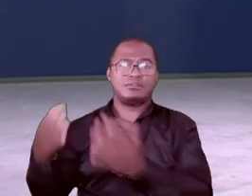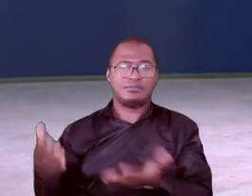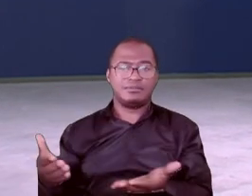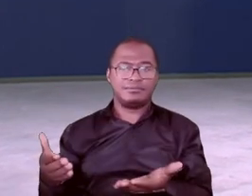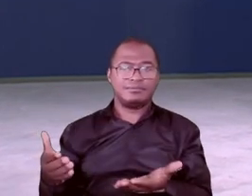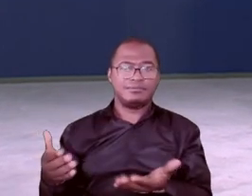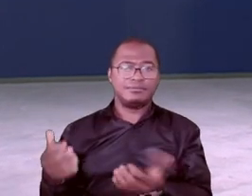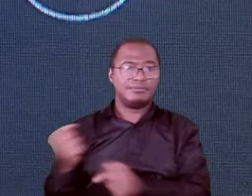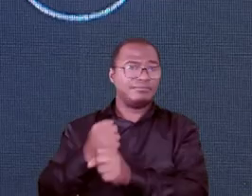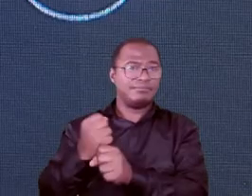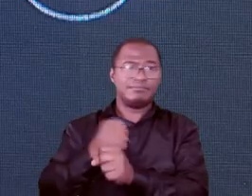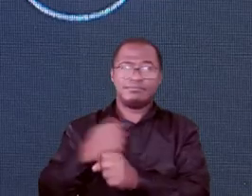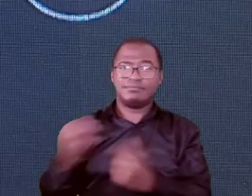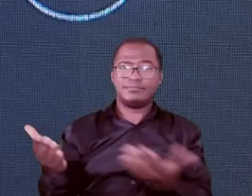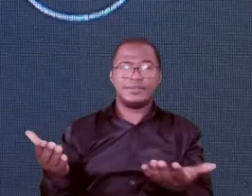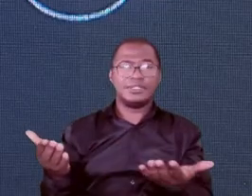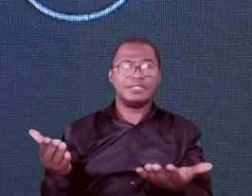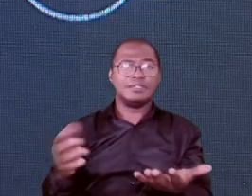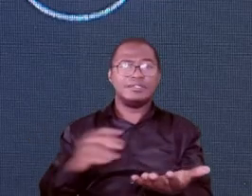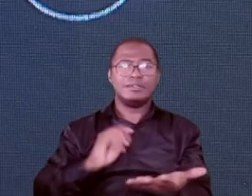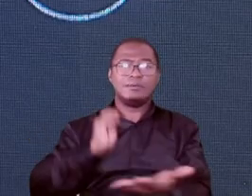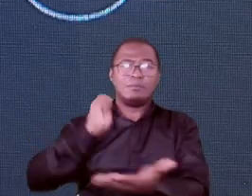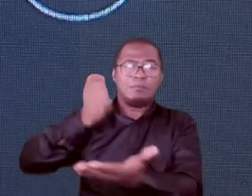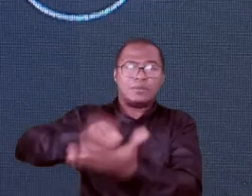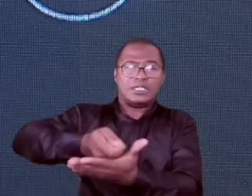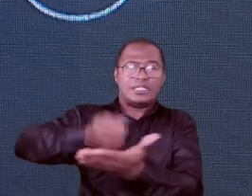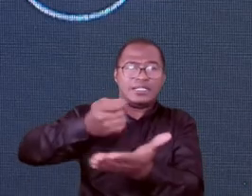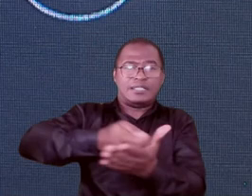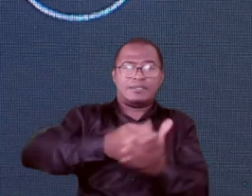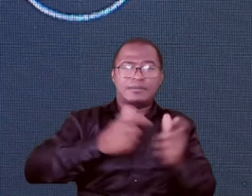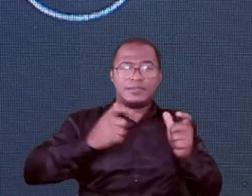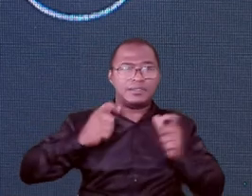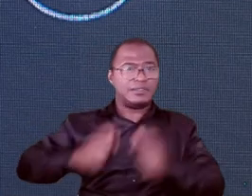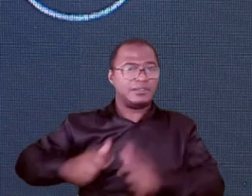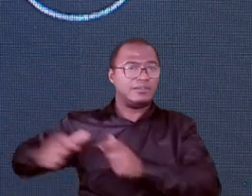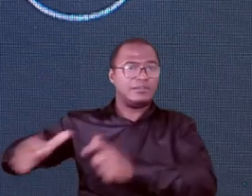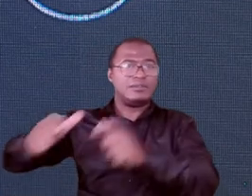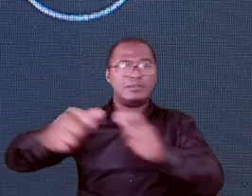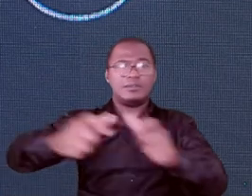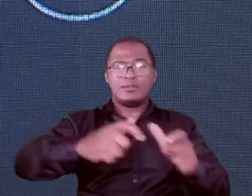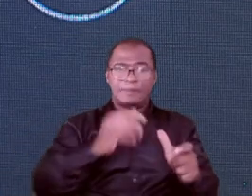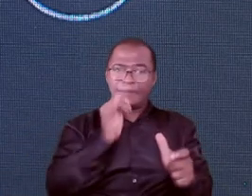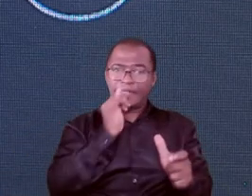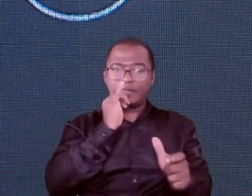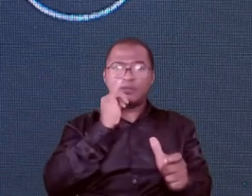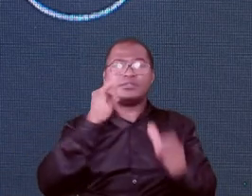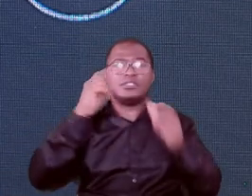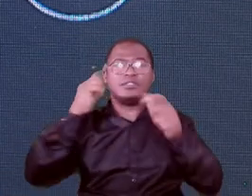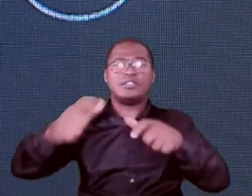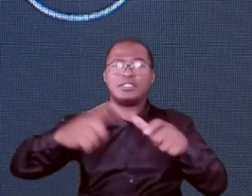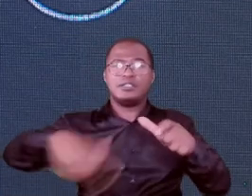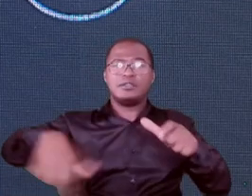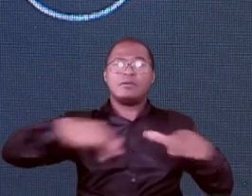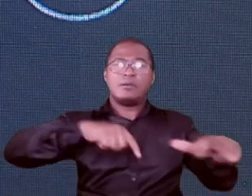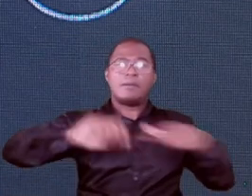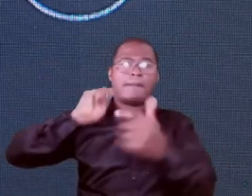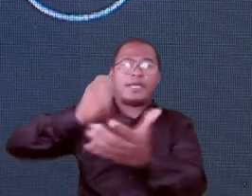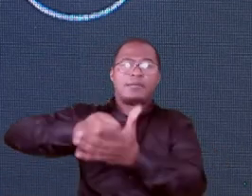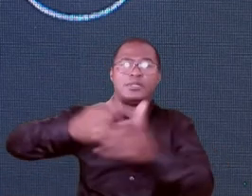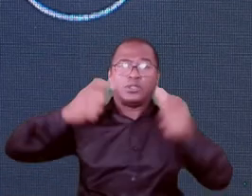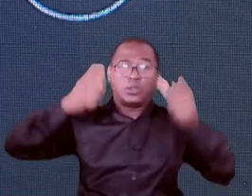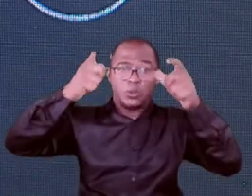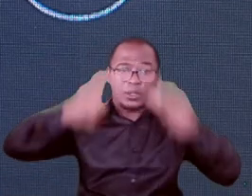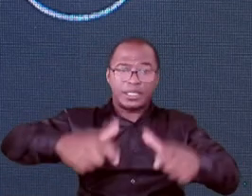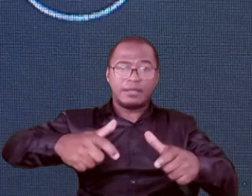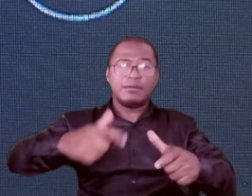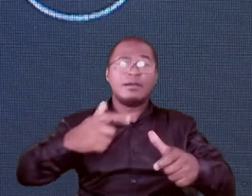meio de pagamento locais são a melhor investimento em marketing que você pode fazer porque é grosso mesmo porque tem uma continha